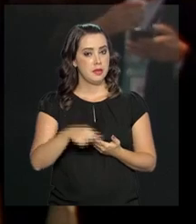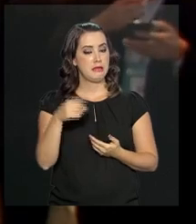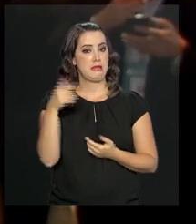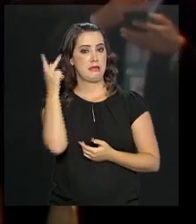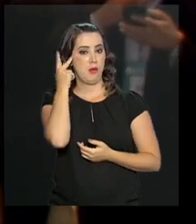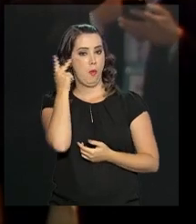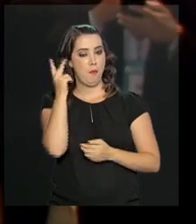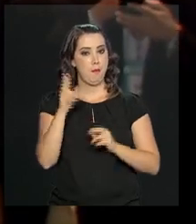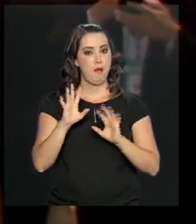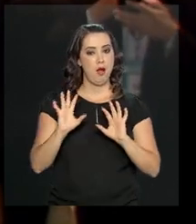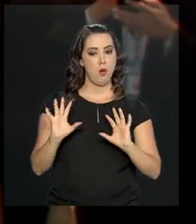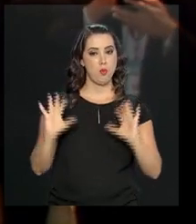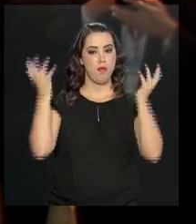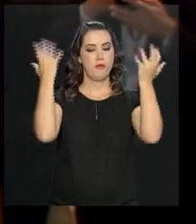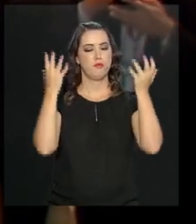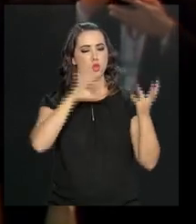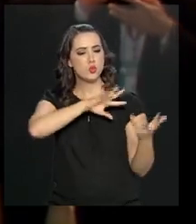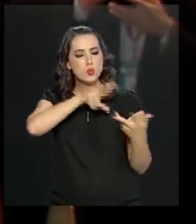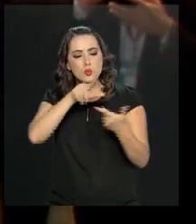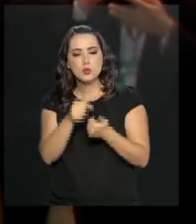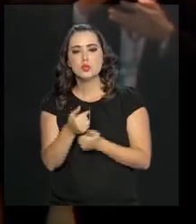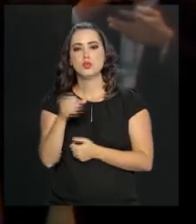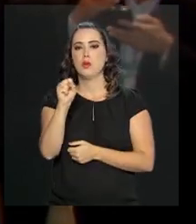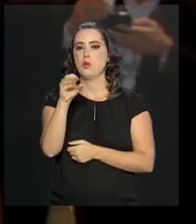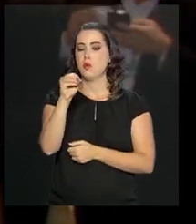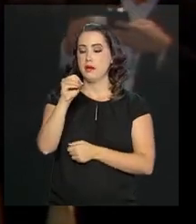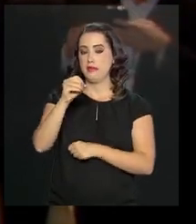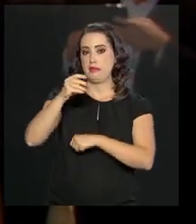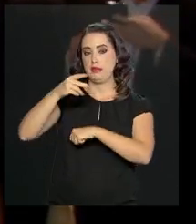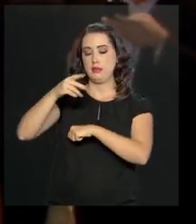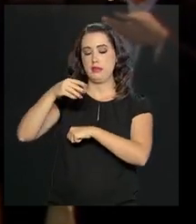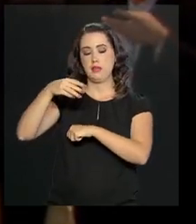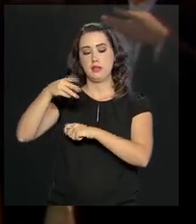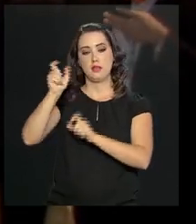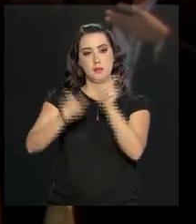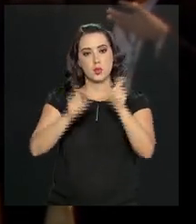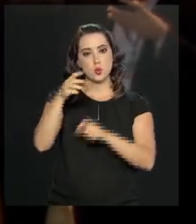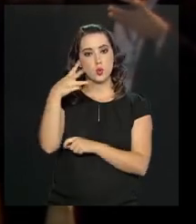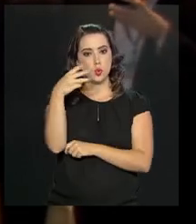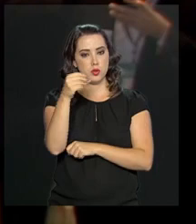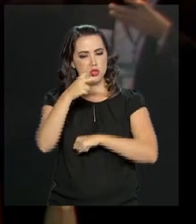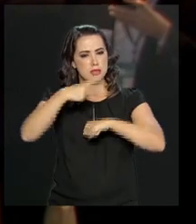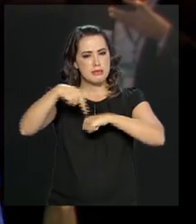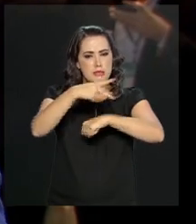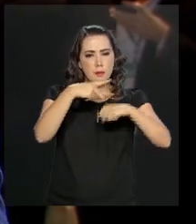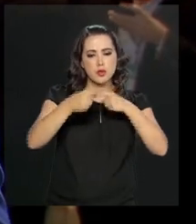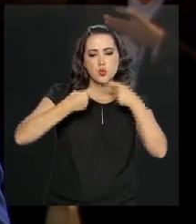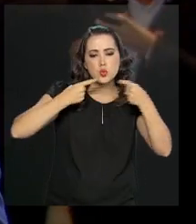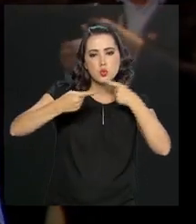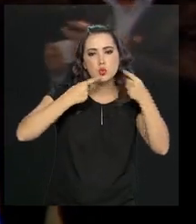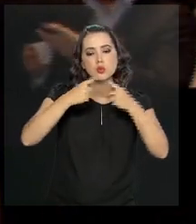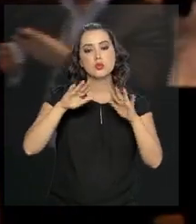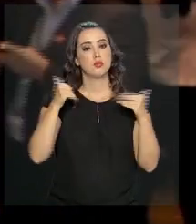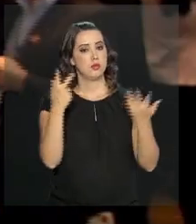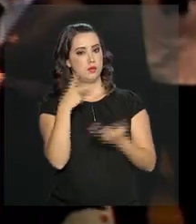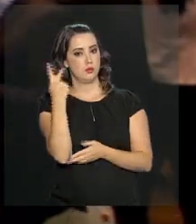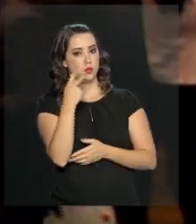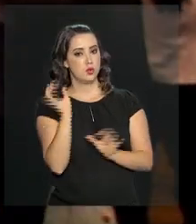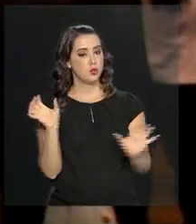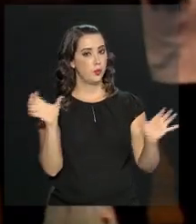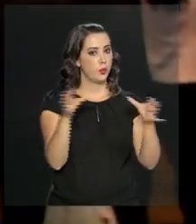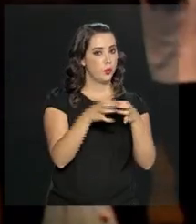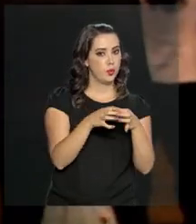Paulo, cerca de 800 participantes de 30 países debatem tendências e políticas públicas para o